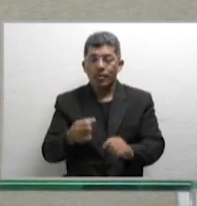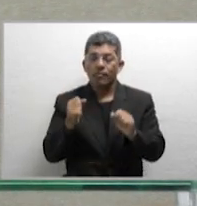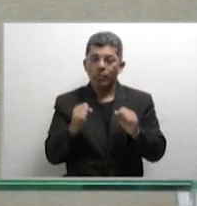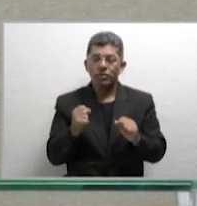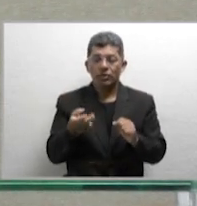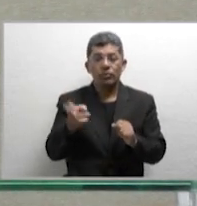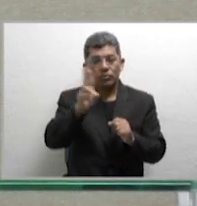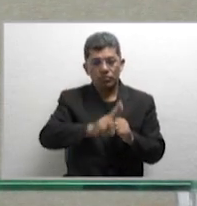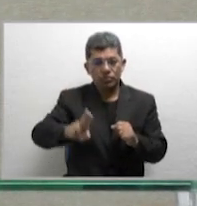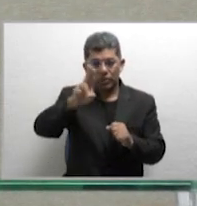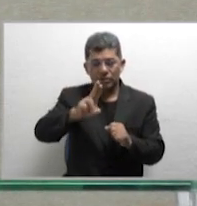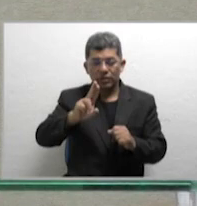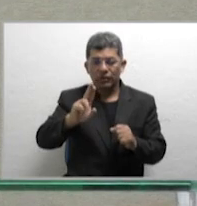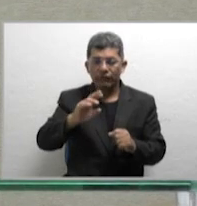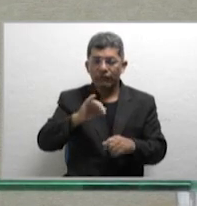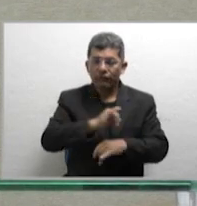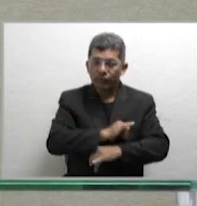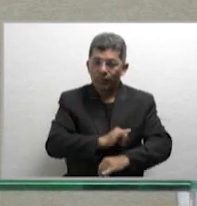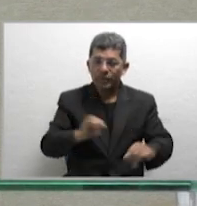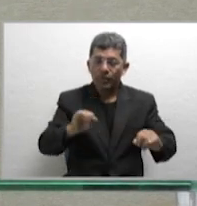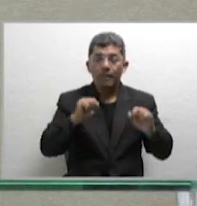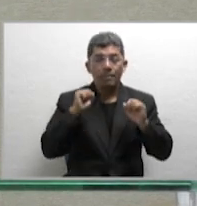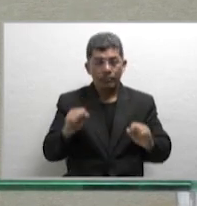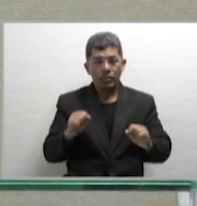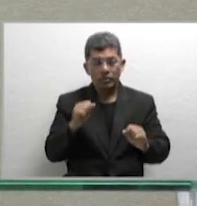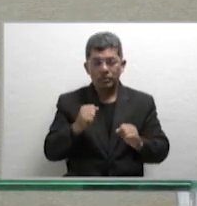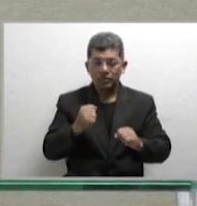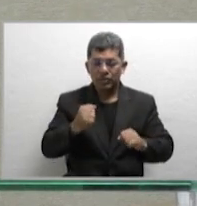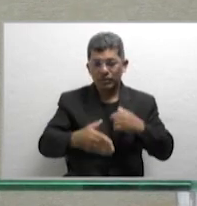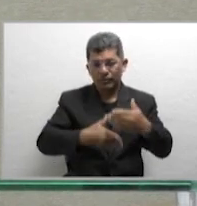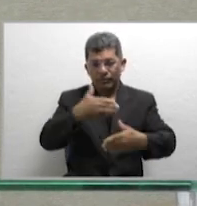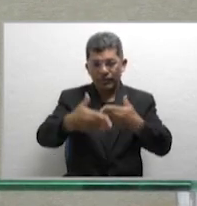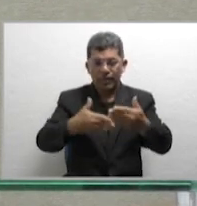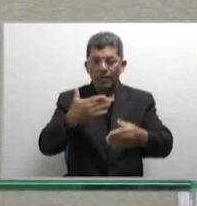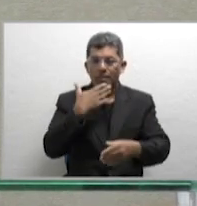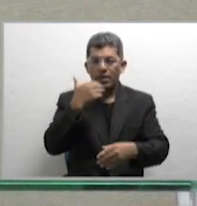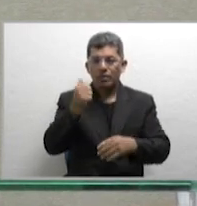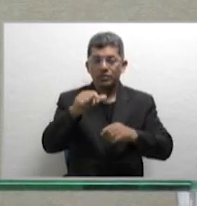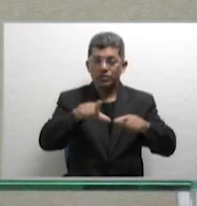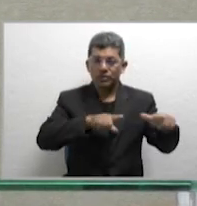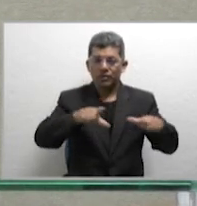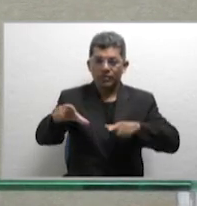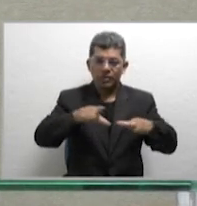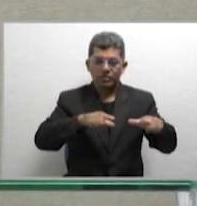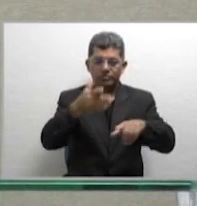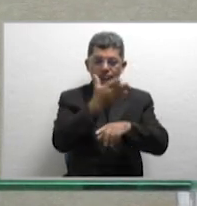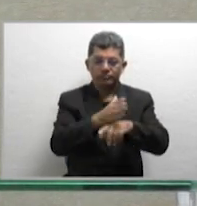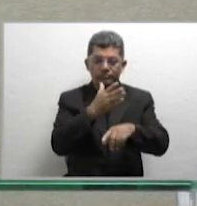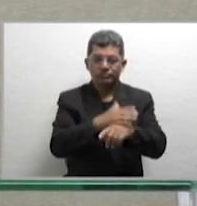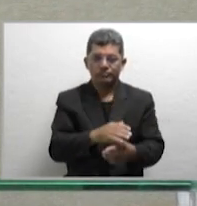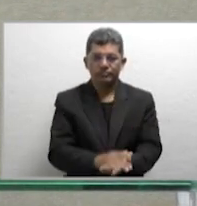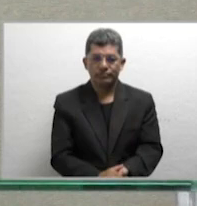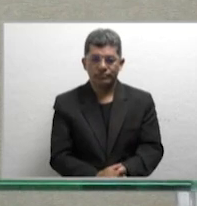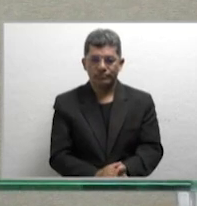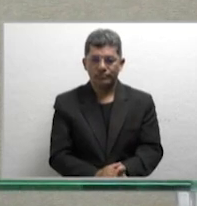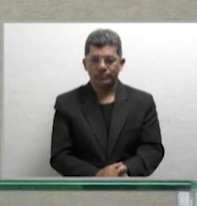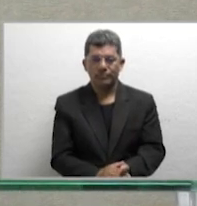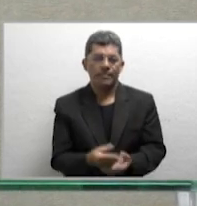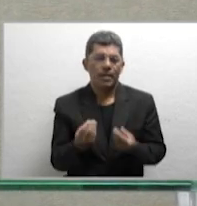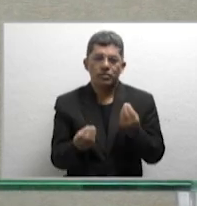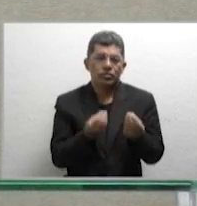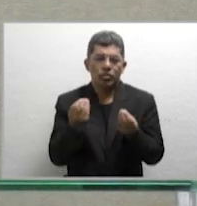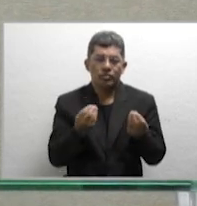uso desta informação e possa desenvolver melhor a sua atividade na área de serviço. De que